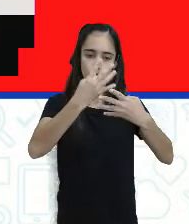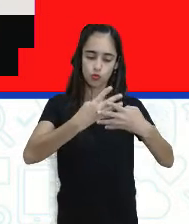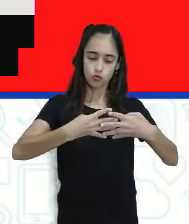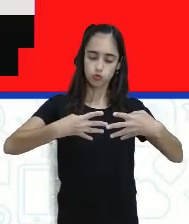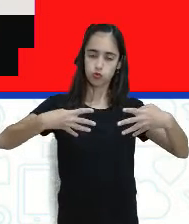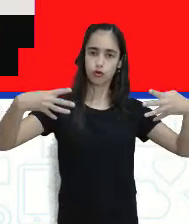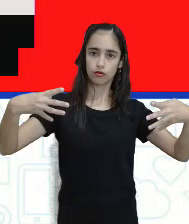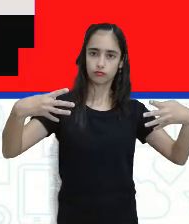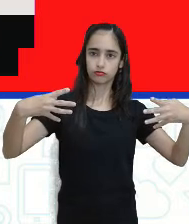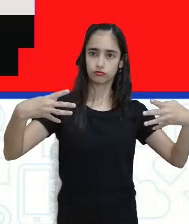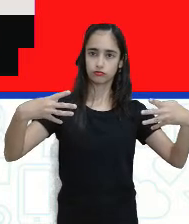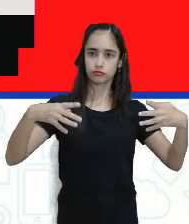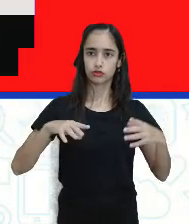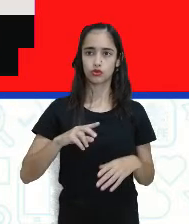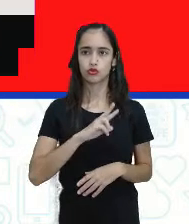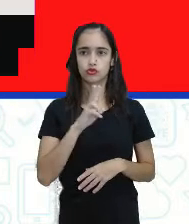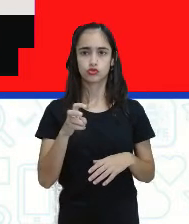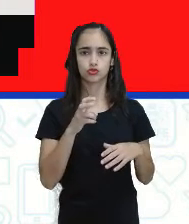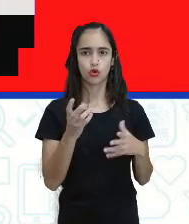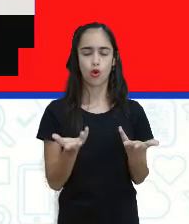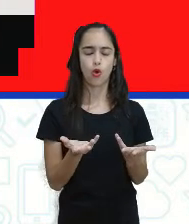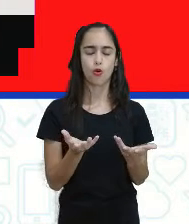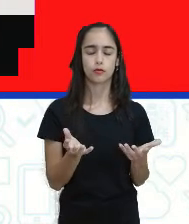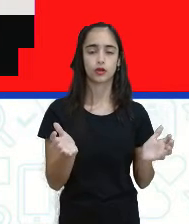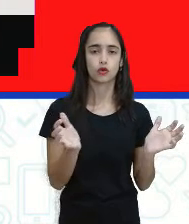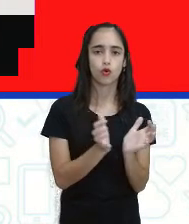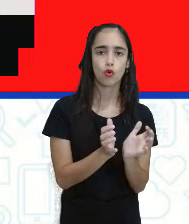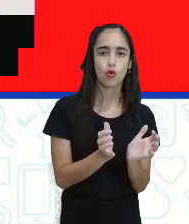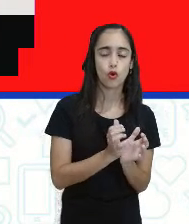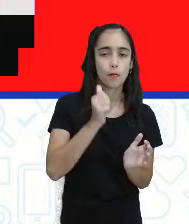categoria adulto feminina, a altura da rede tem